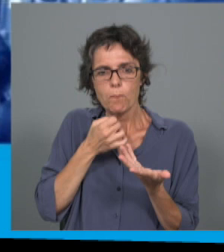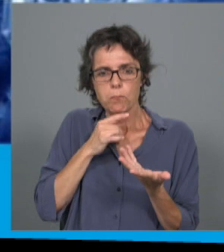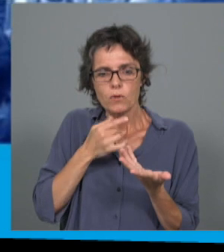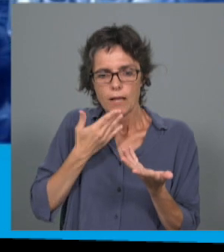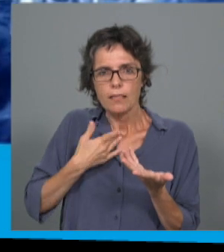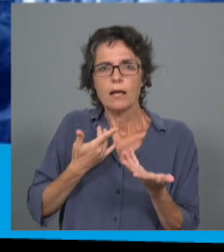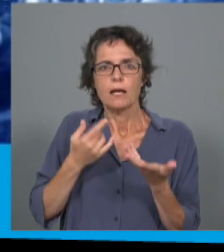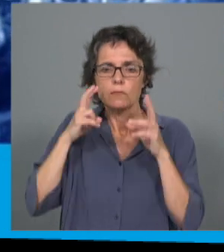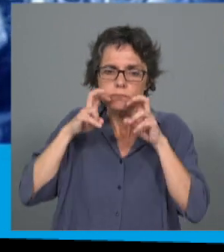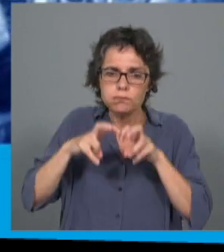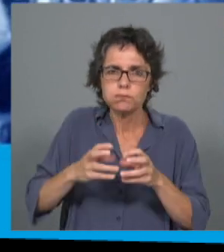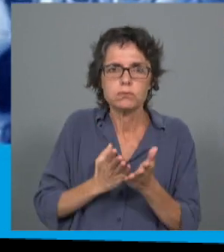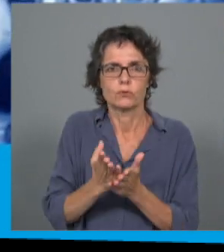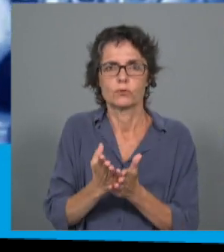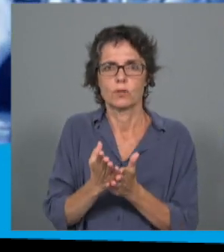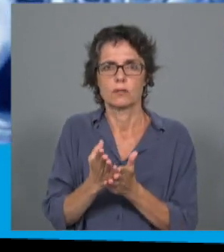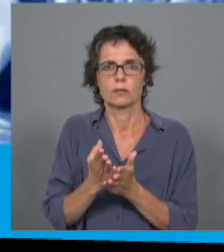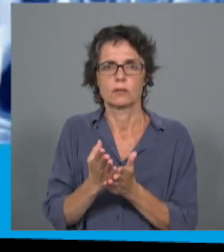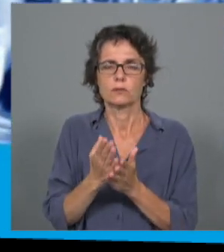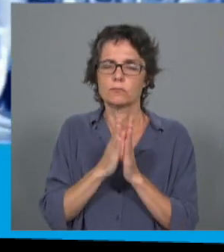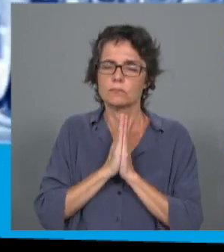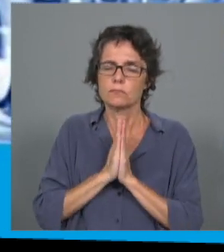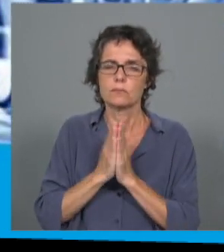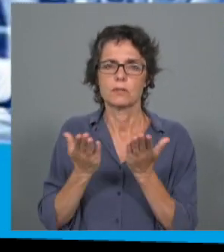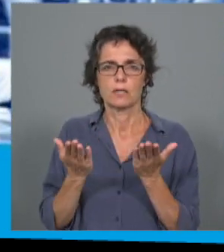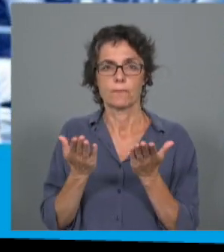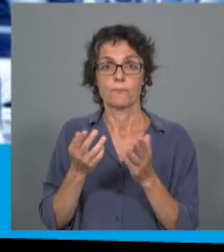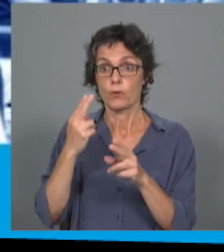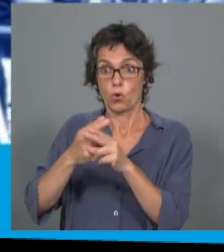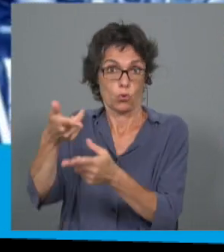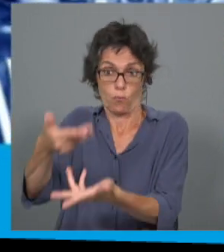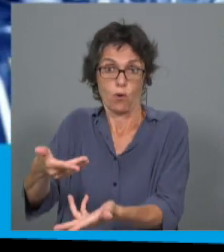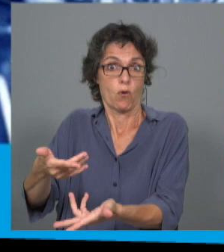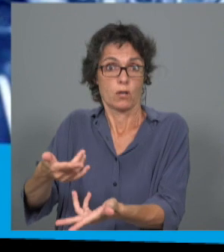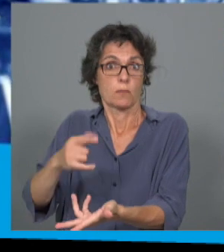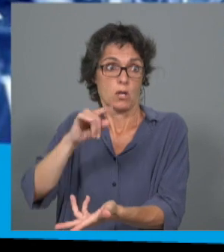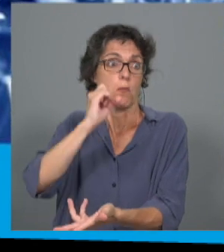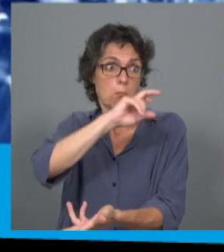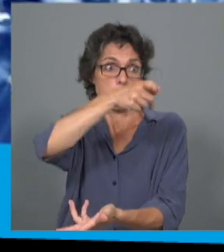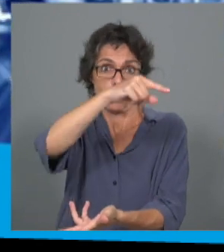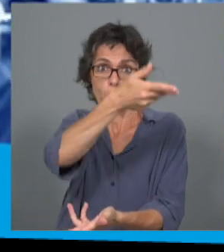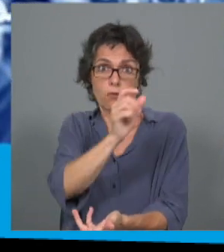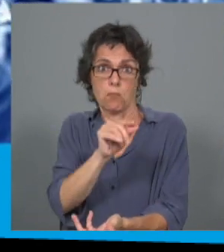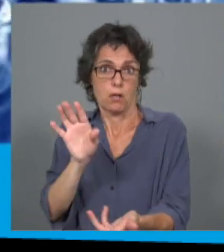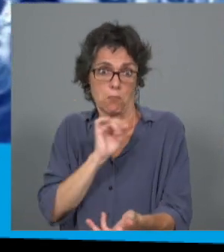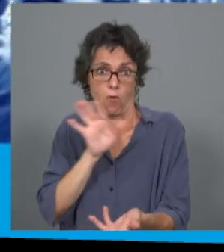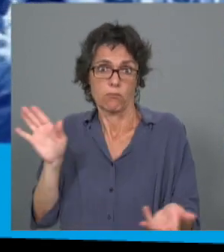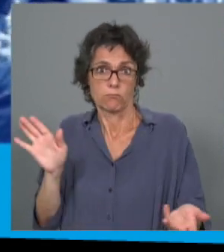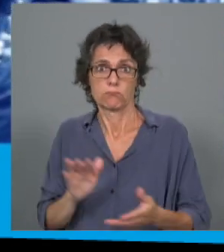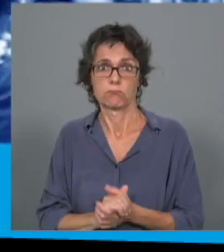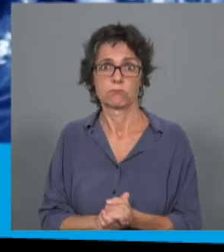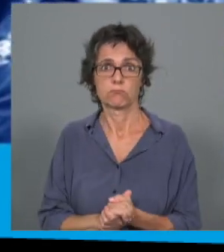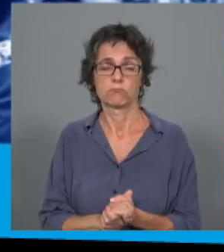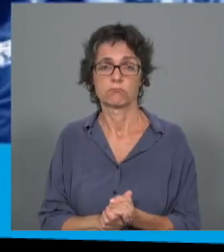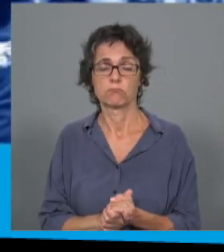formação permanente. Neste caso em Roma, mas que poderá ser também noutros locais e noutras paragens.